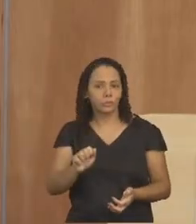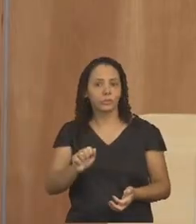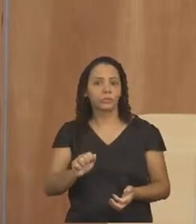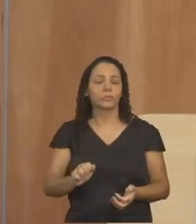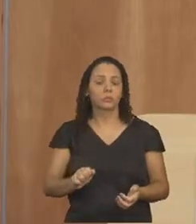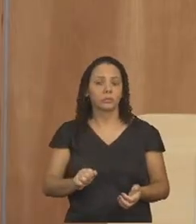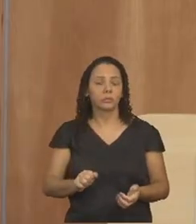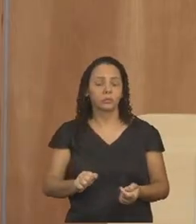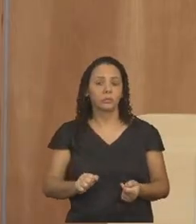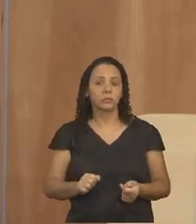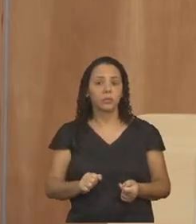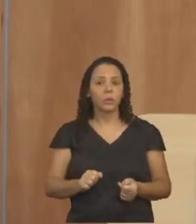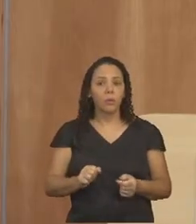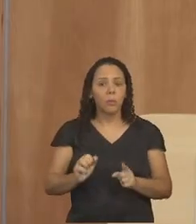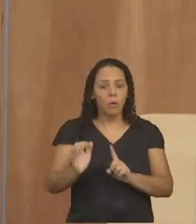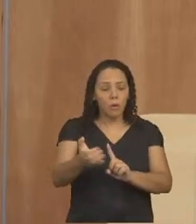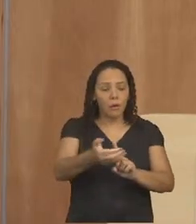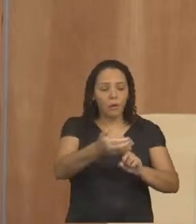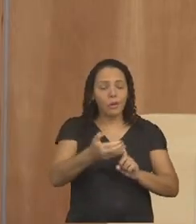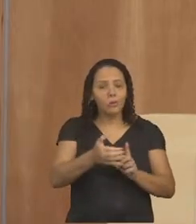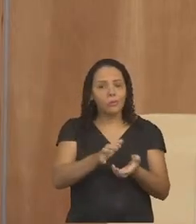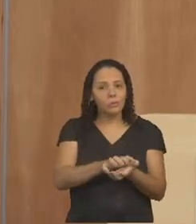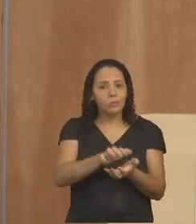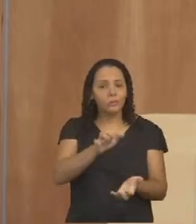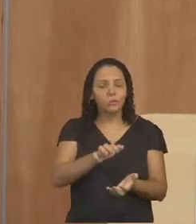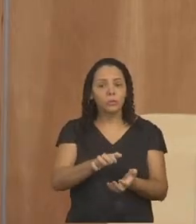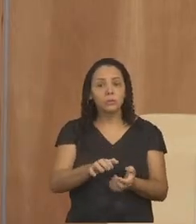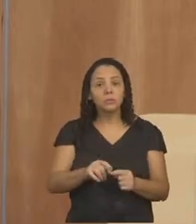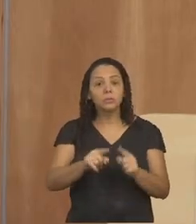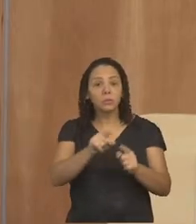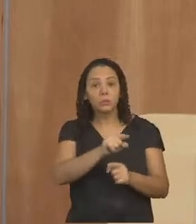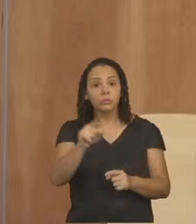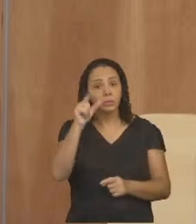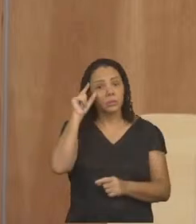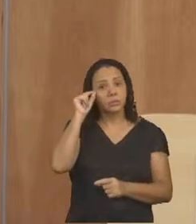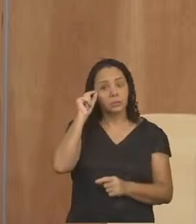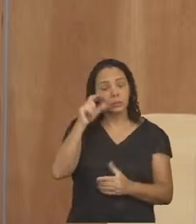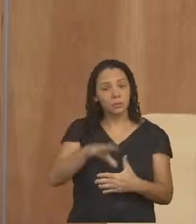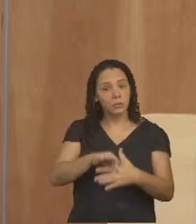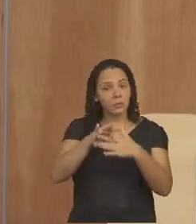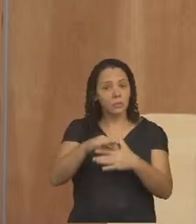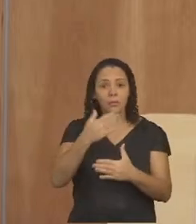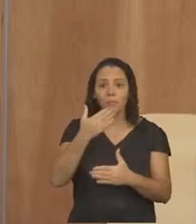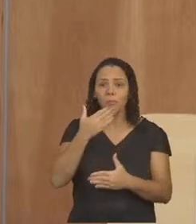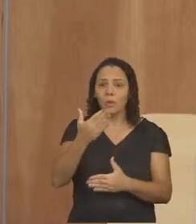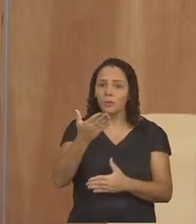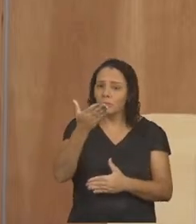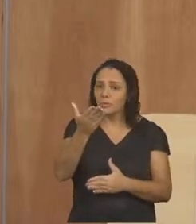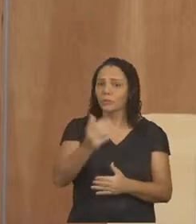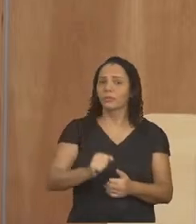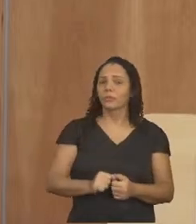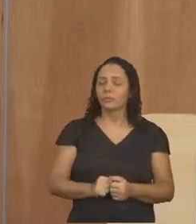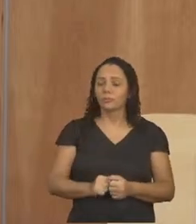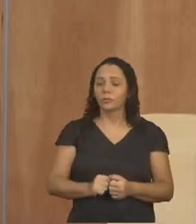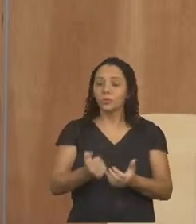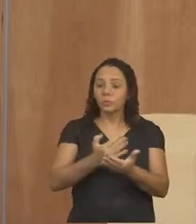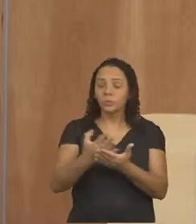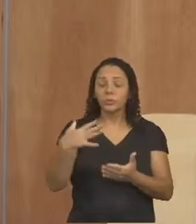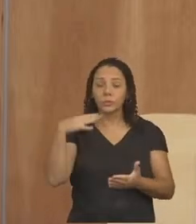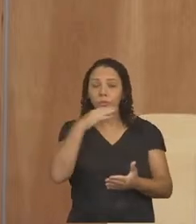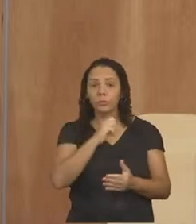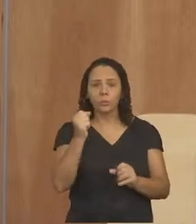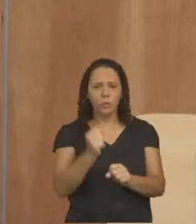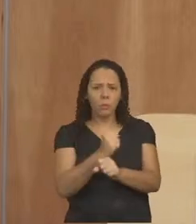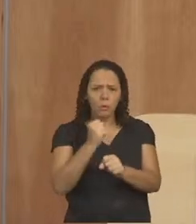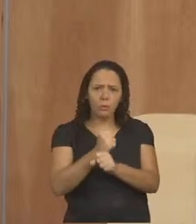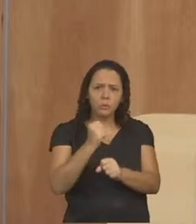para acolher os nossos idosos. Então você, como líder do prefeito, faça esse pedido para você, não é? Iniciar logo a construção